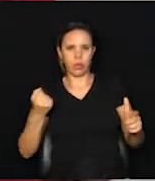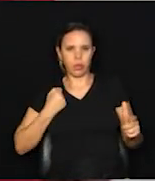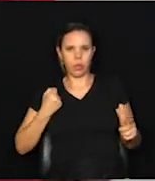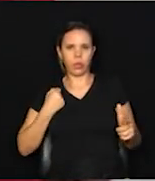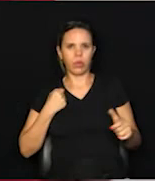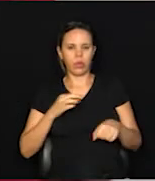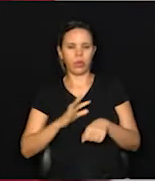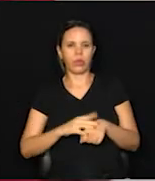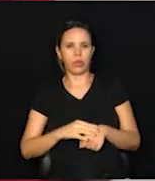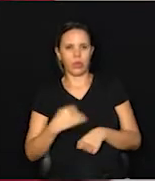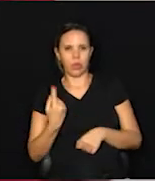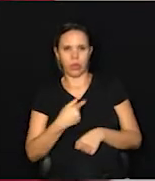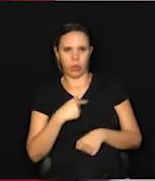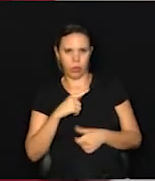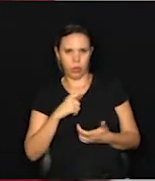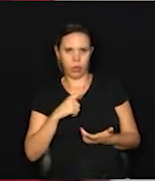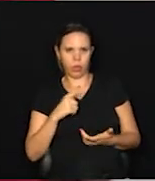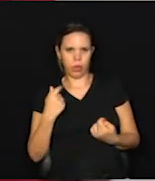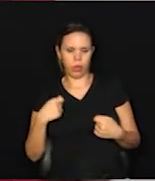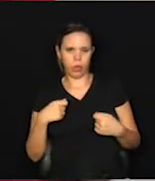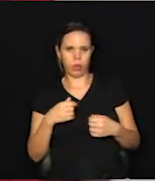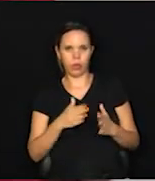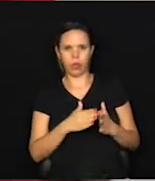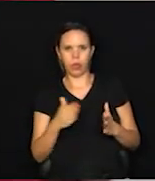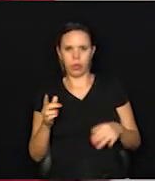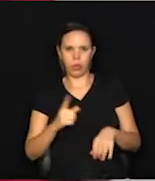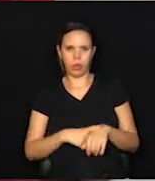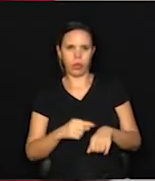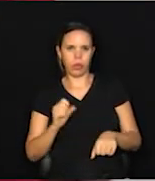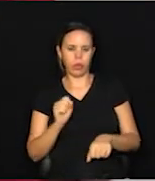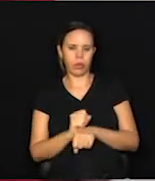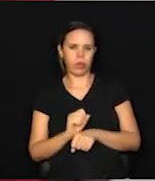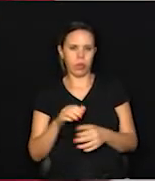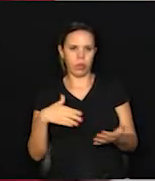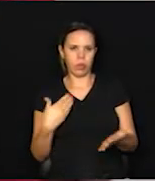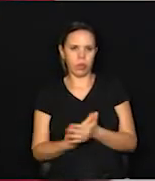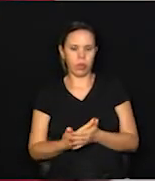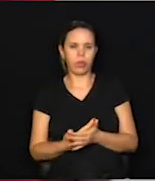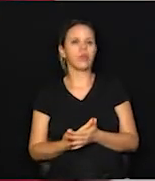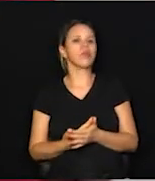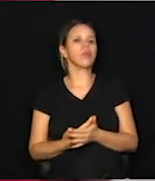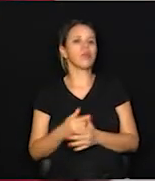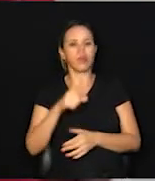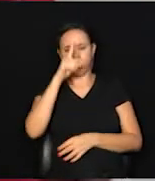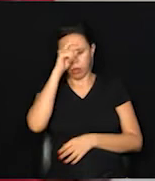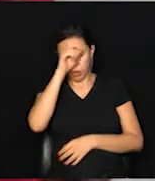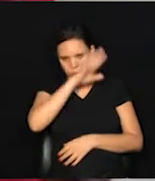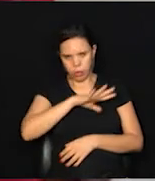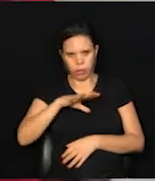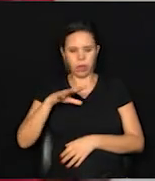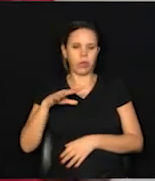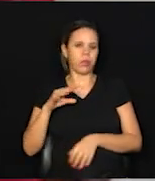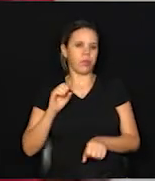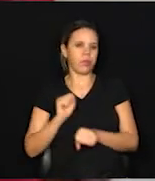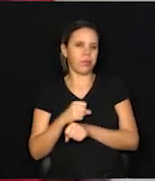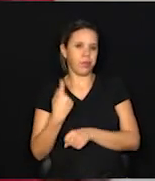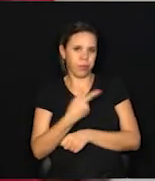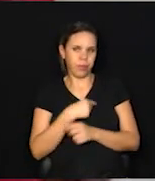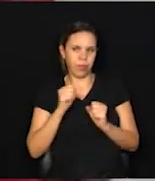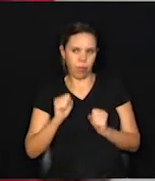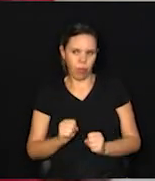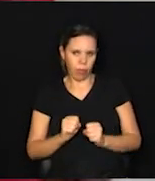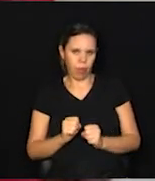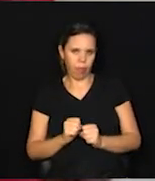casos, nós tivemos que temporariamente suspender até estas de hospital dia para que a gente